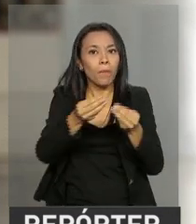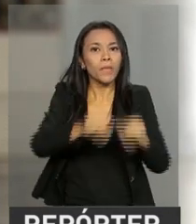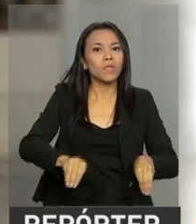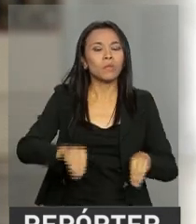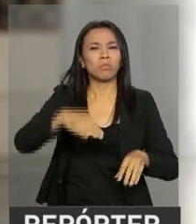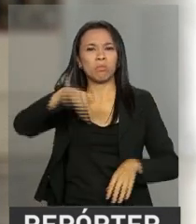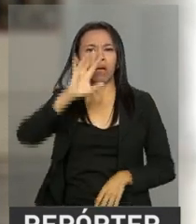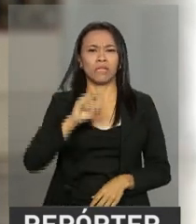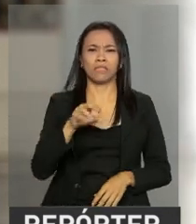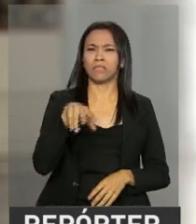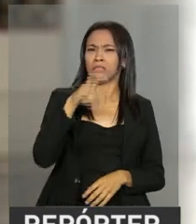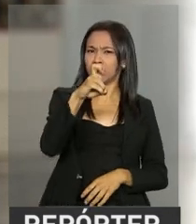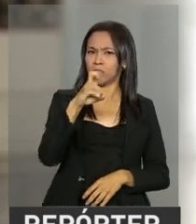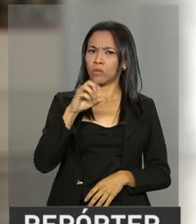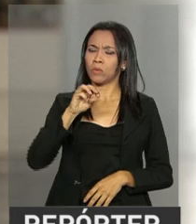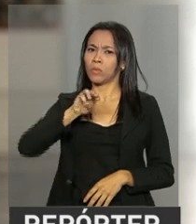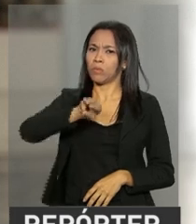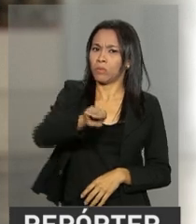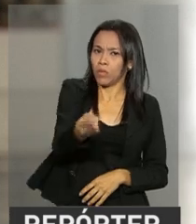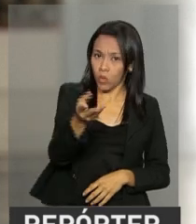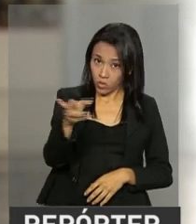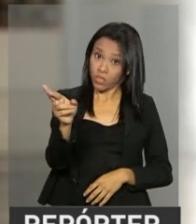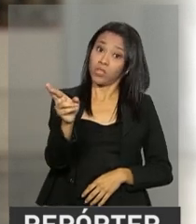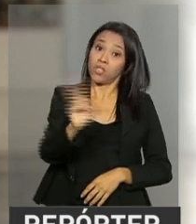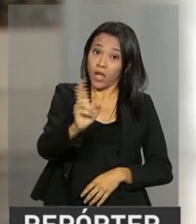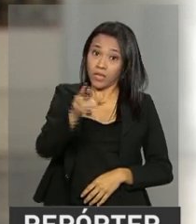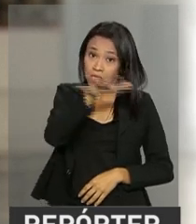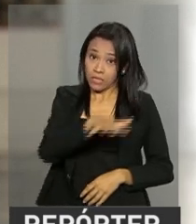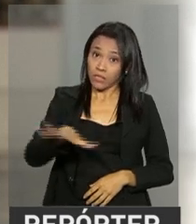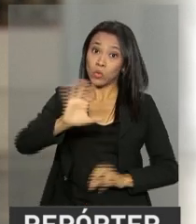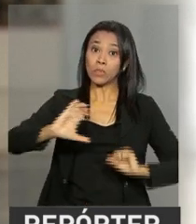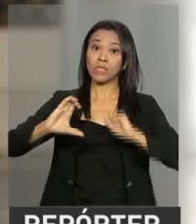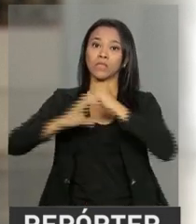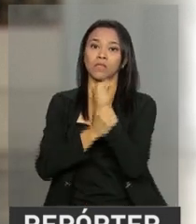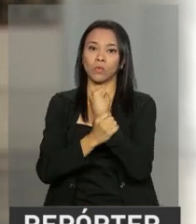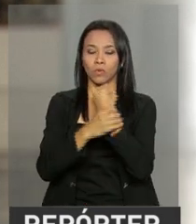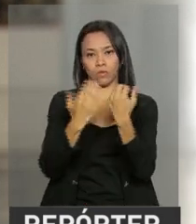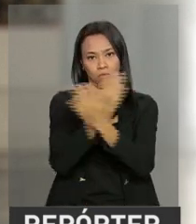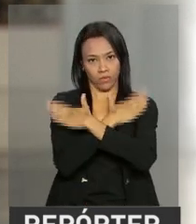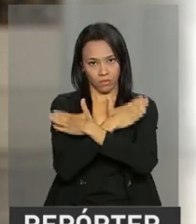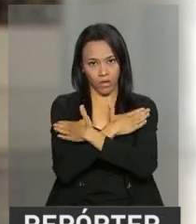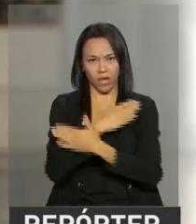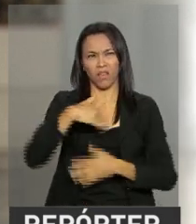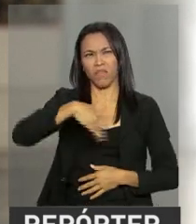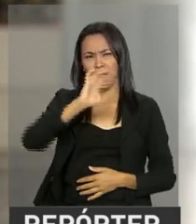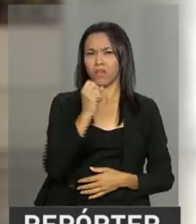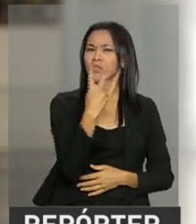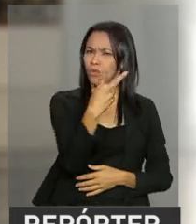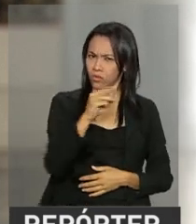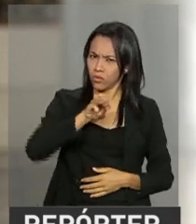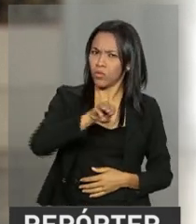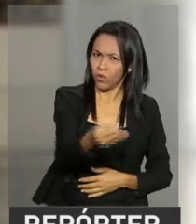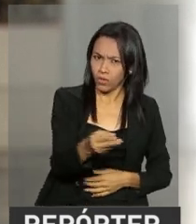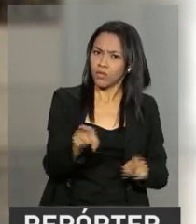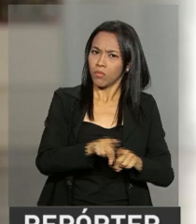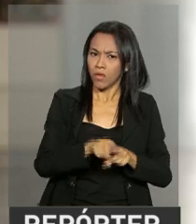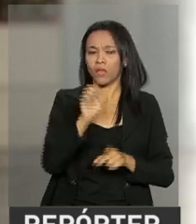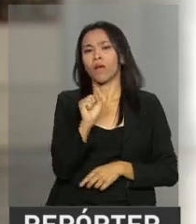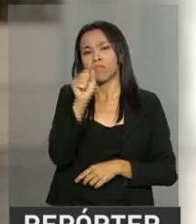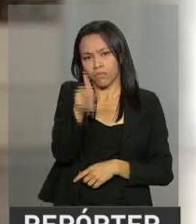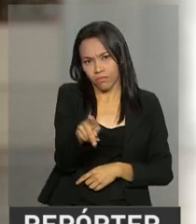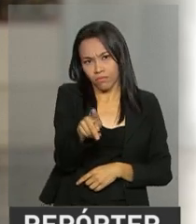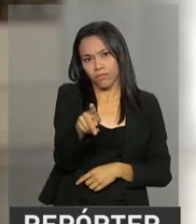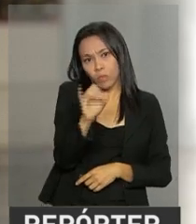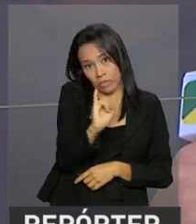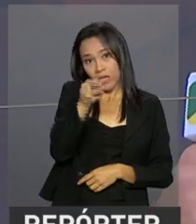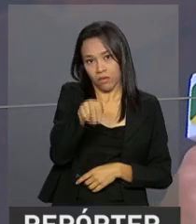um prejuízo de mais de 5 milhões de reais no programa do seguro-desemprego e de mais de 2 milhões de reais para a Previdência. Volto com você no